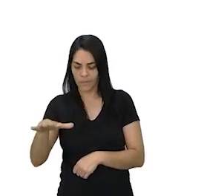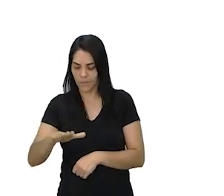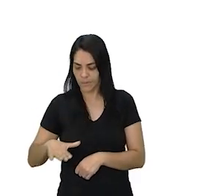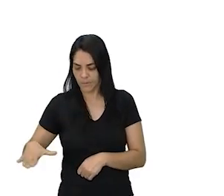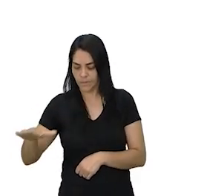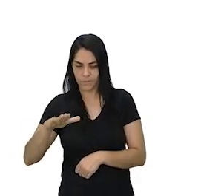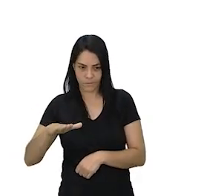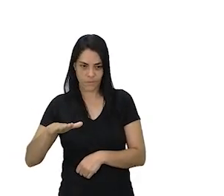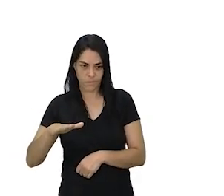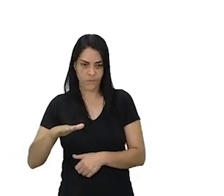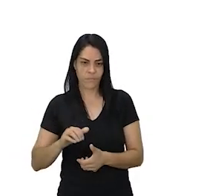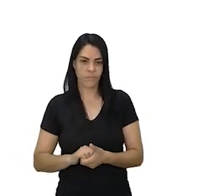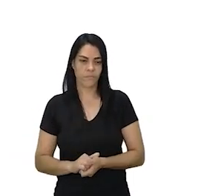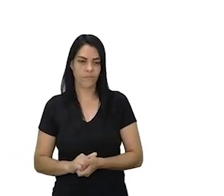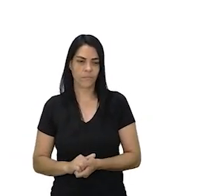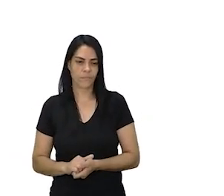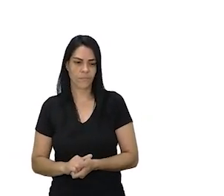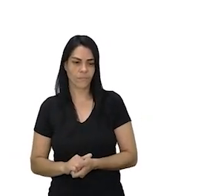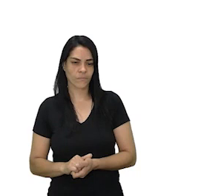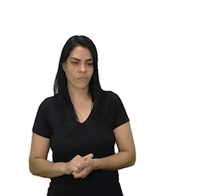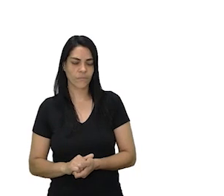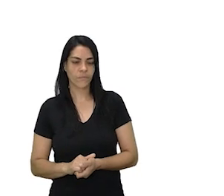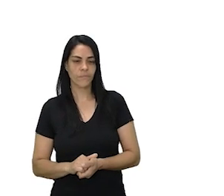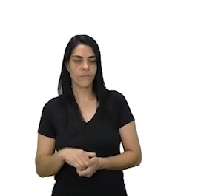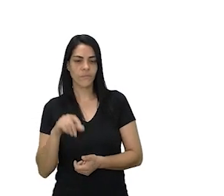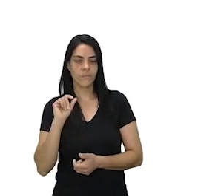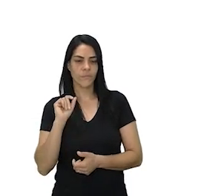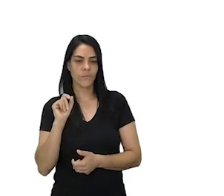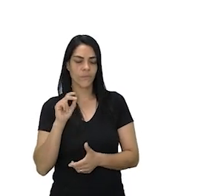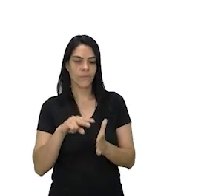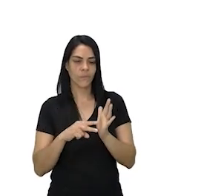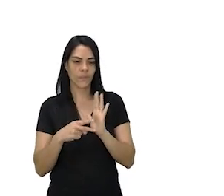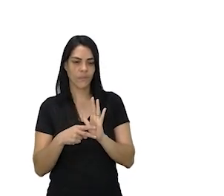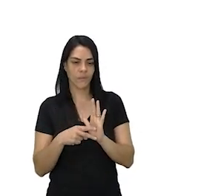de refeição, né? Ou seja, eu posso